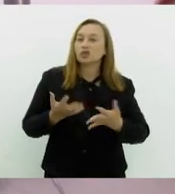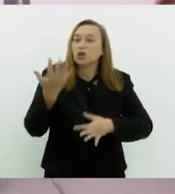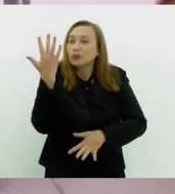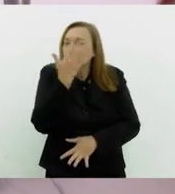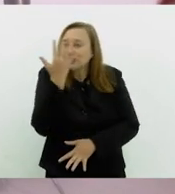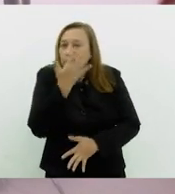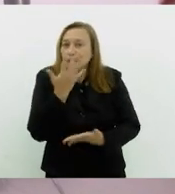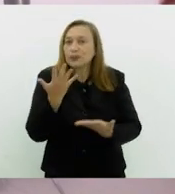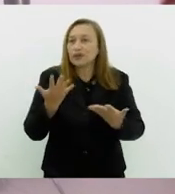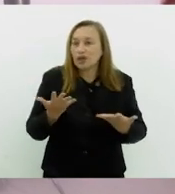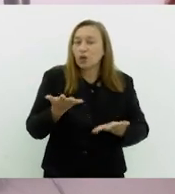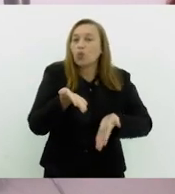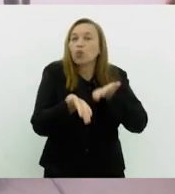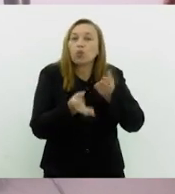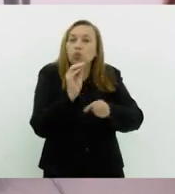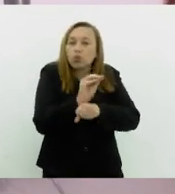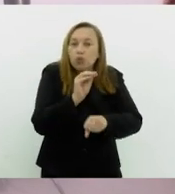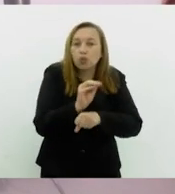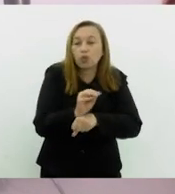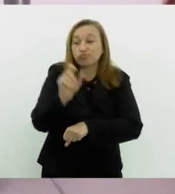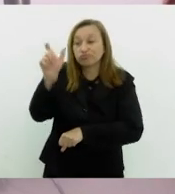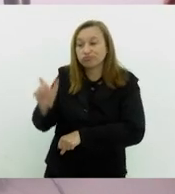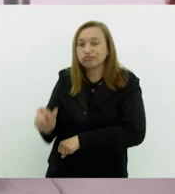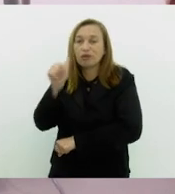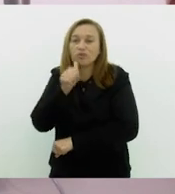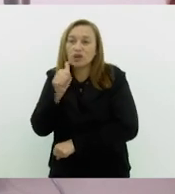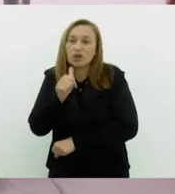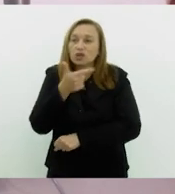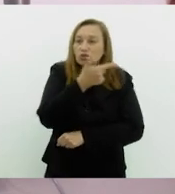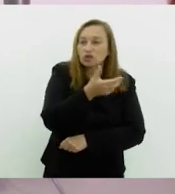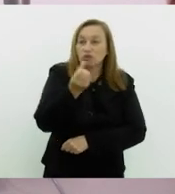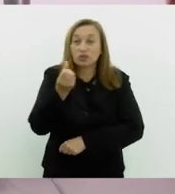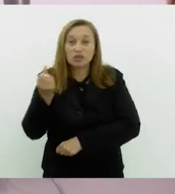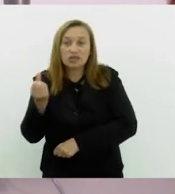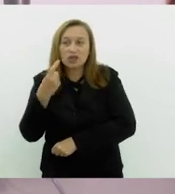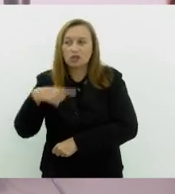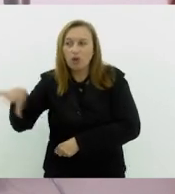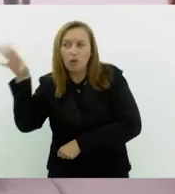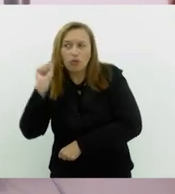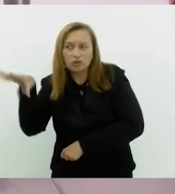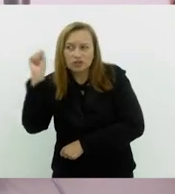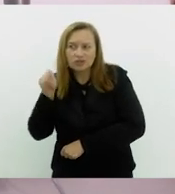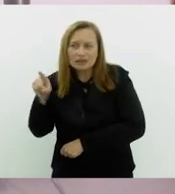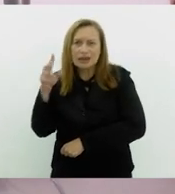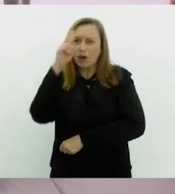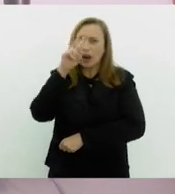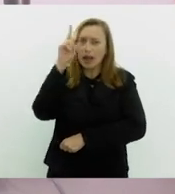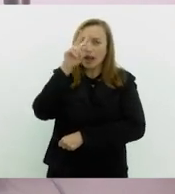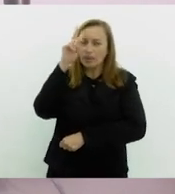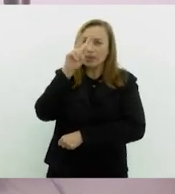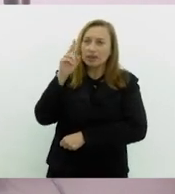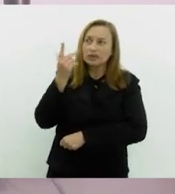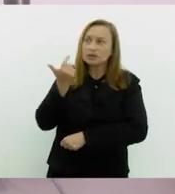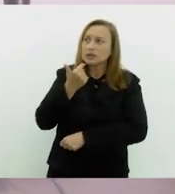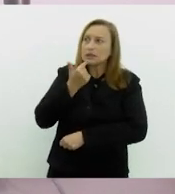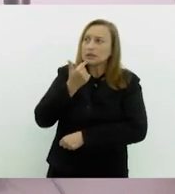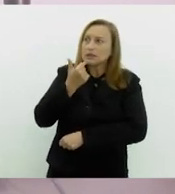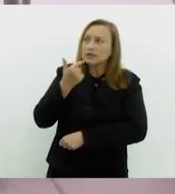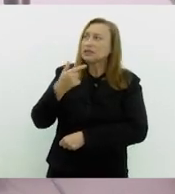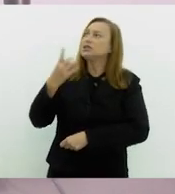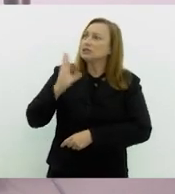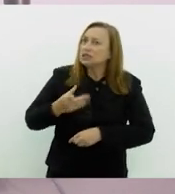invisibilizado, né? A questão do cuidado, a questão da mulher, que lá em 2006, aí eu estava ouvindo vocês falando, eu fui lembrando, falei, nossa, a gente já discutia isso em